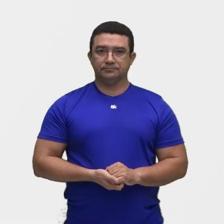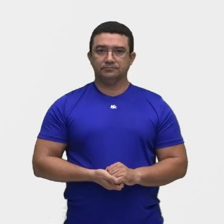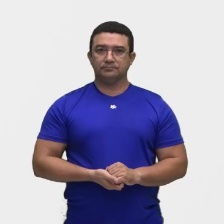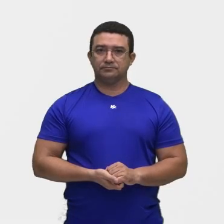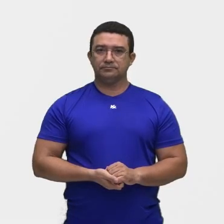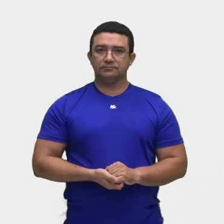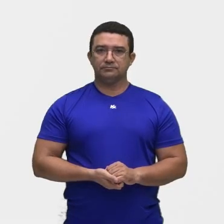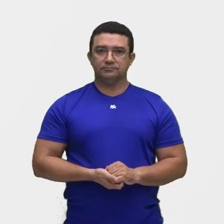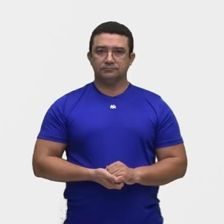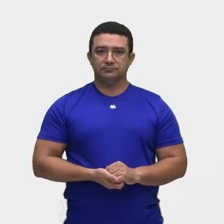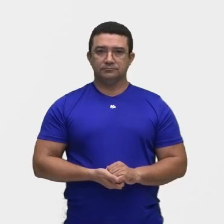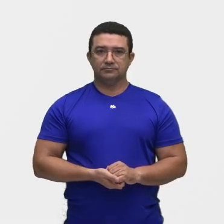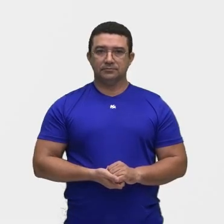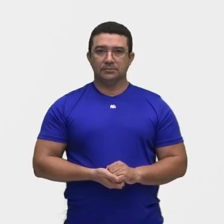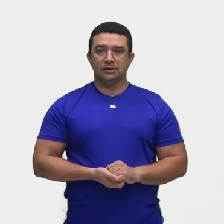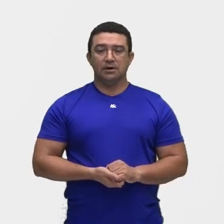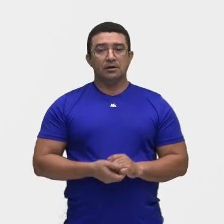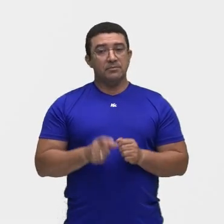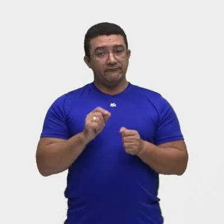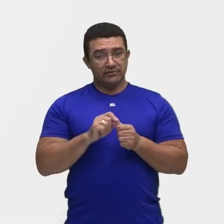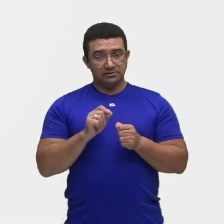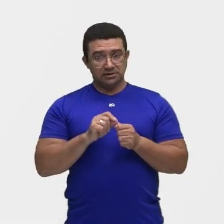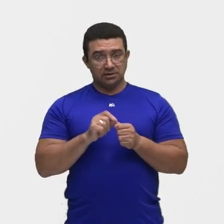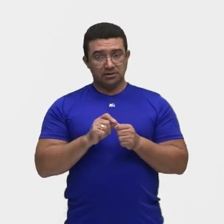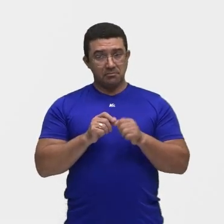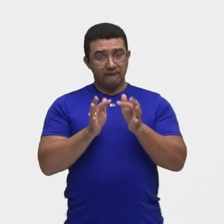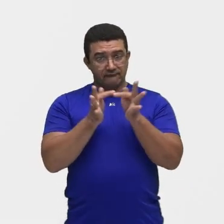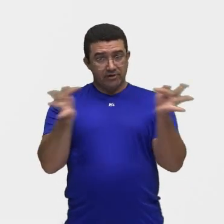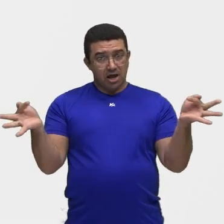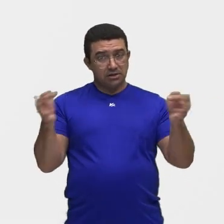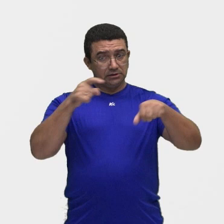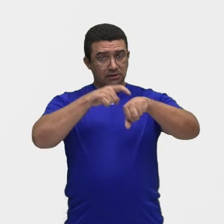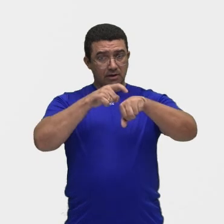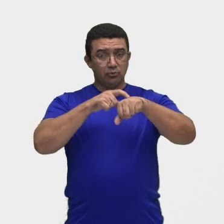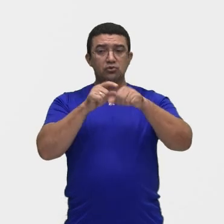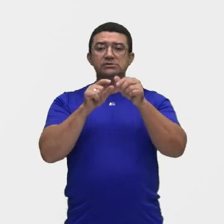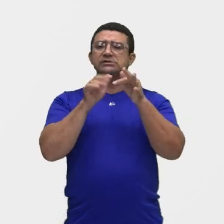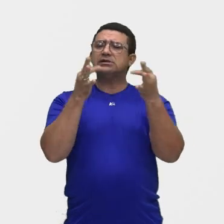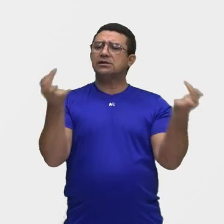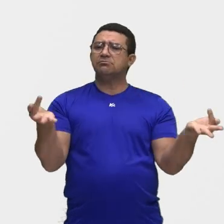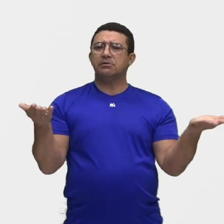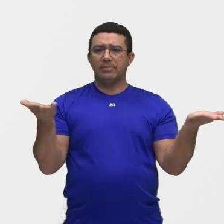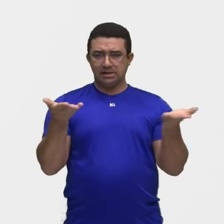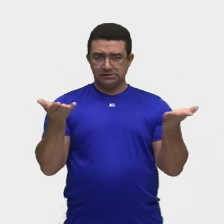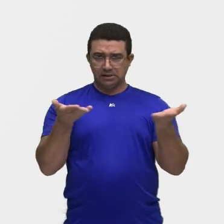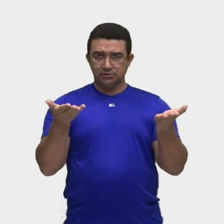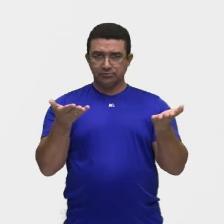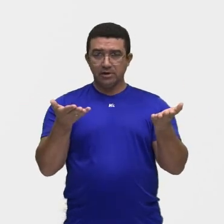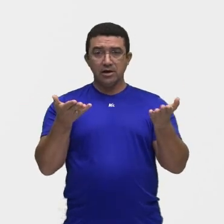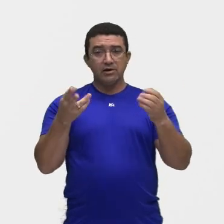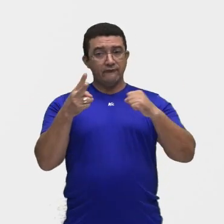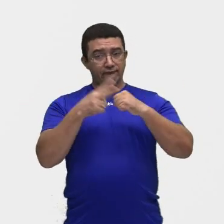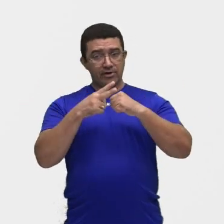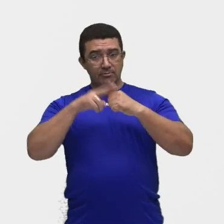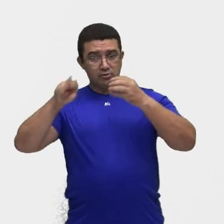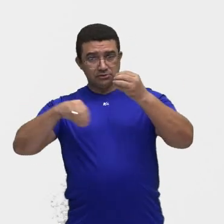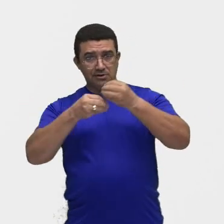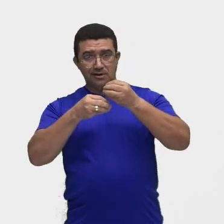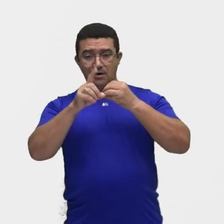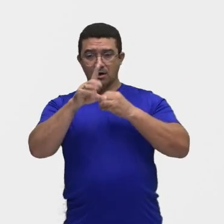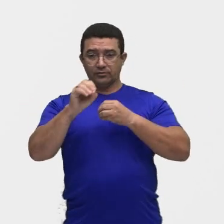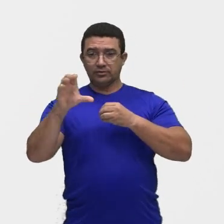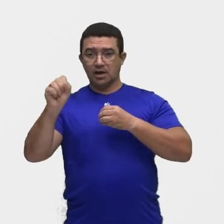Então, aqui no nosso comentário diz o seguinte, people. Então, para fazer uma frase no simple present, no presente simples, com o verbo auxiliar das